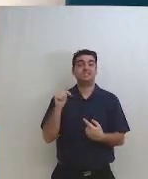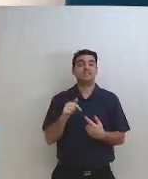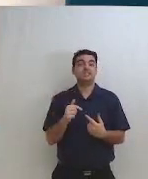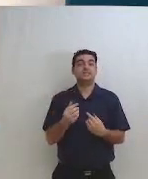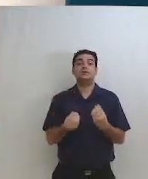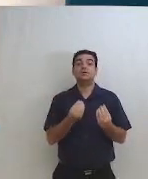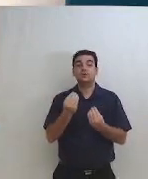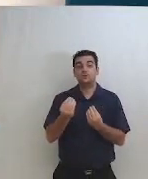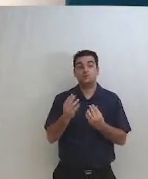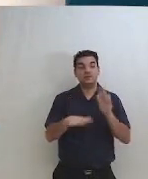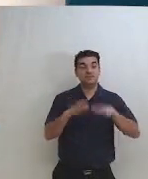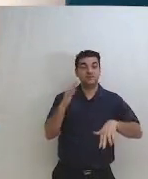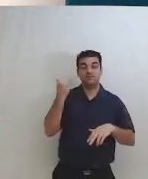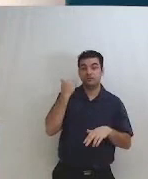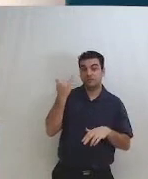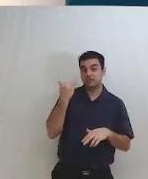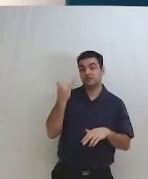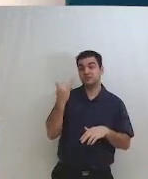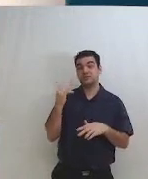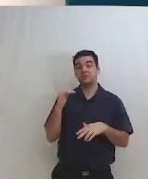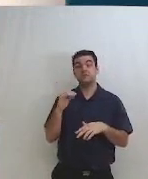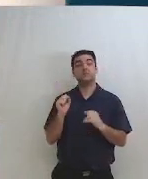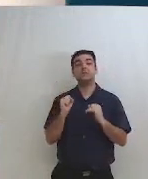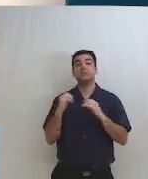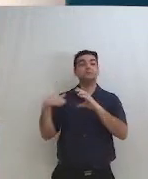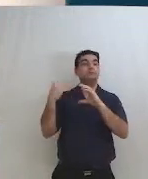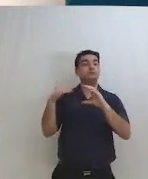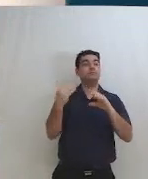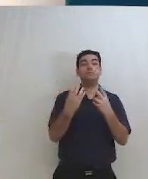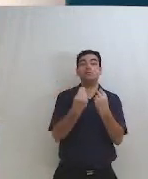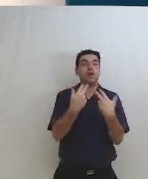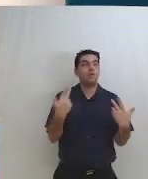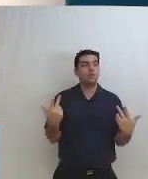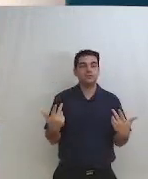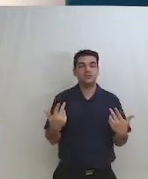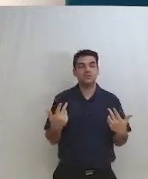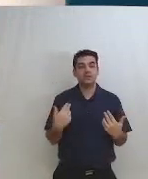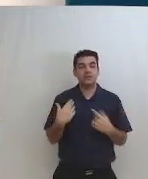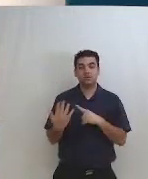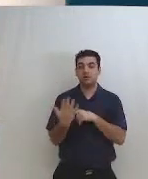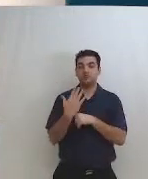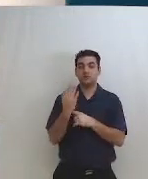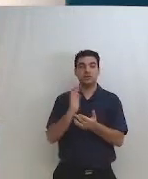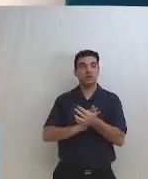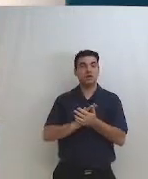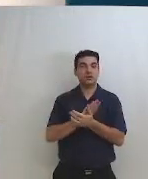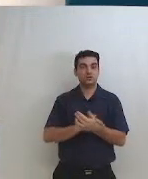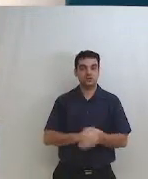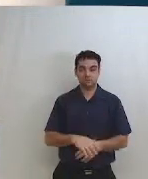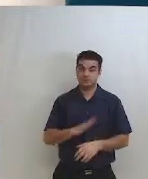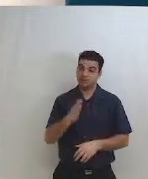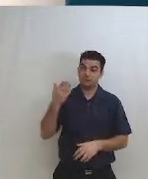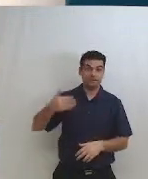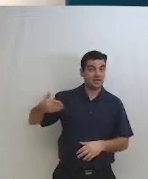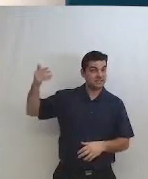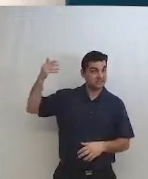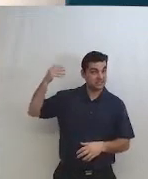que nada possam ajudar a desvendar o crime. Diferentemente do caso anterior, as informações detalhadas nas